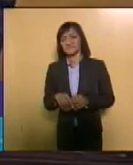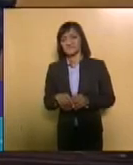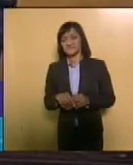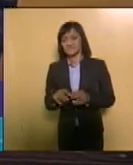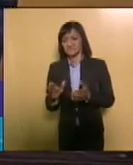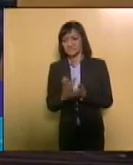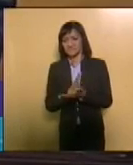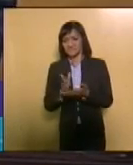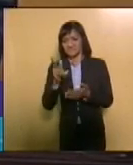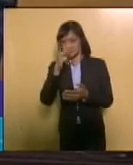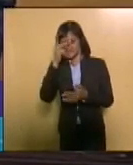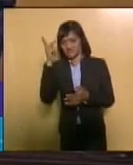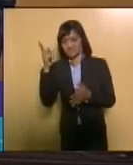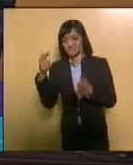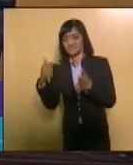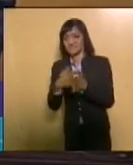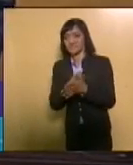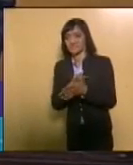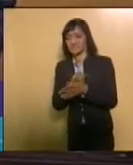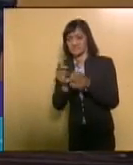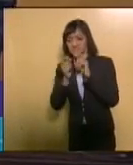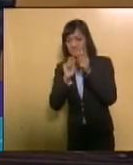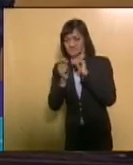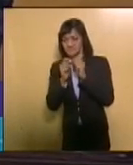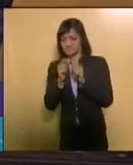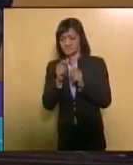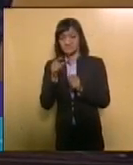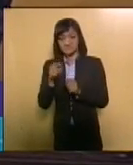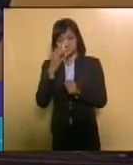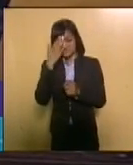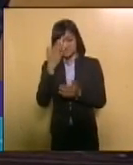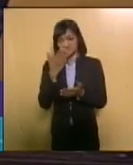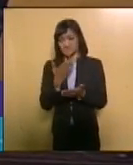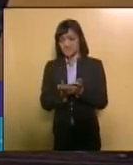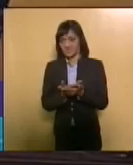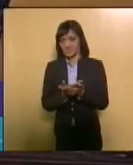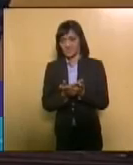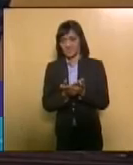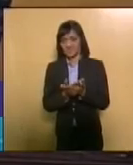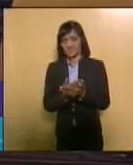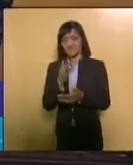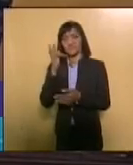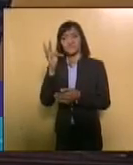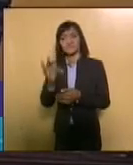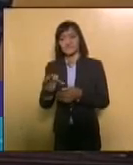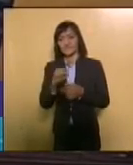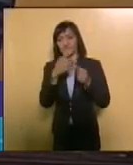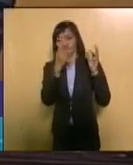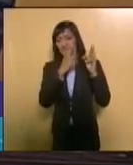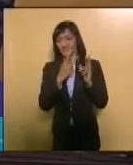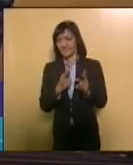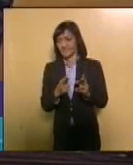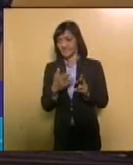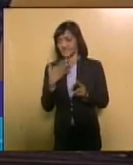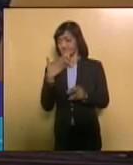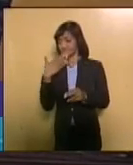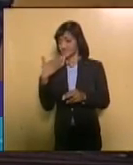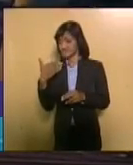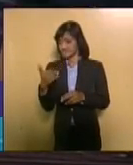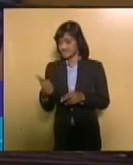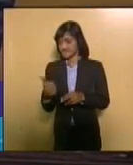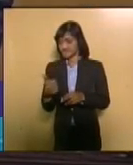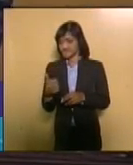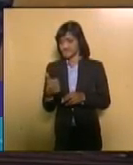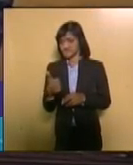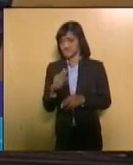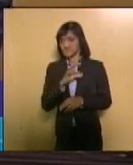me entrevistou perguntando Você acredita que há esperança de melhorar a segurança